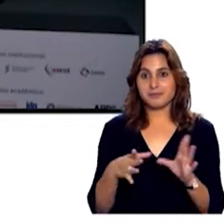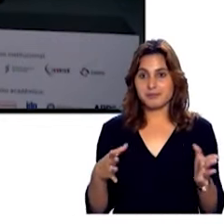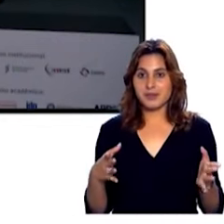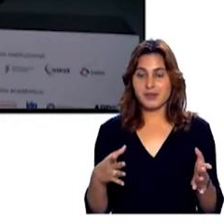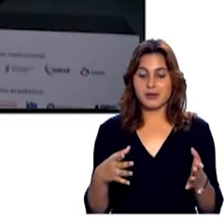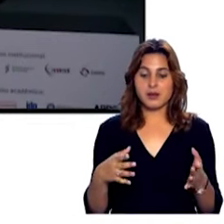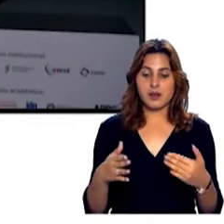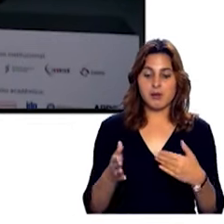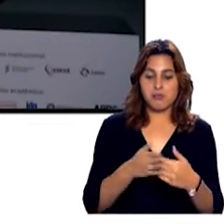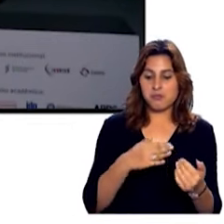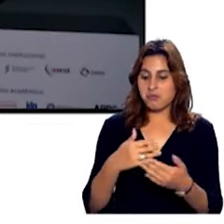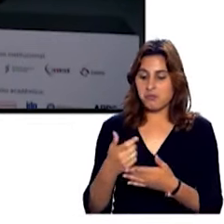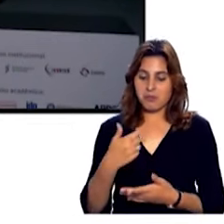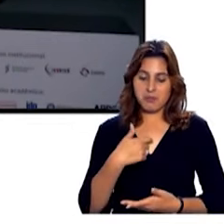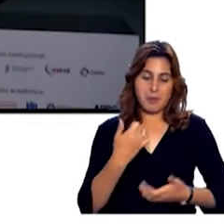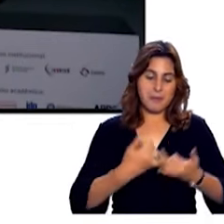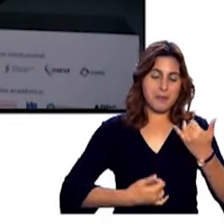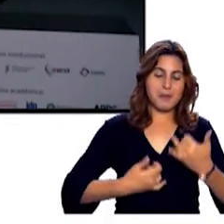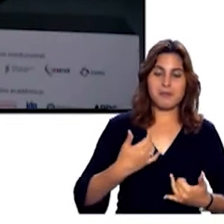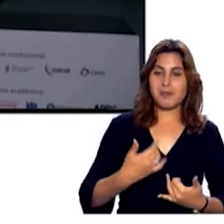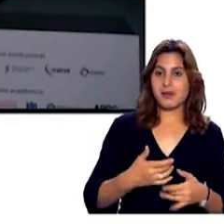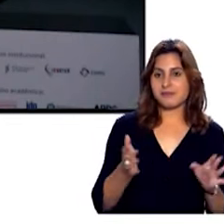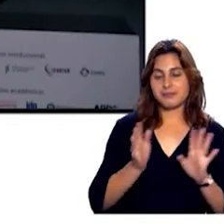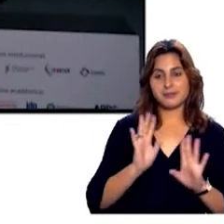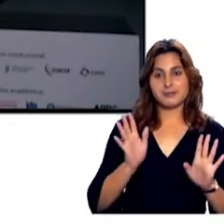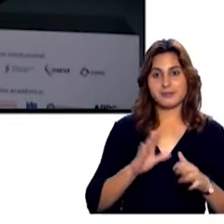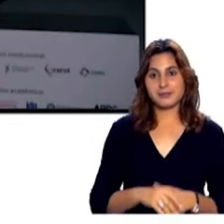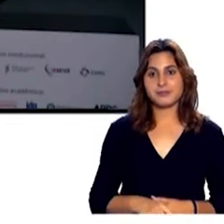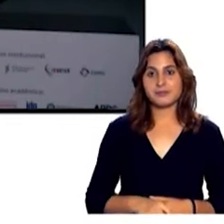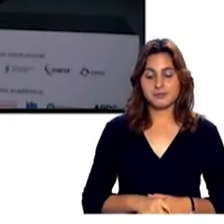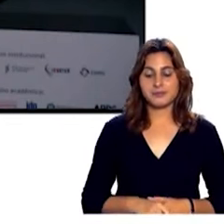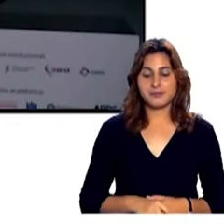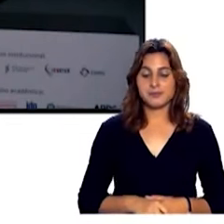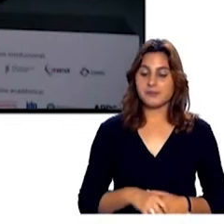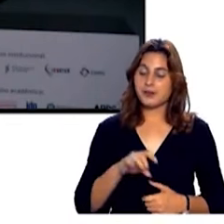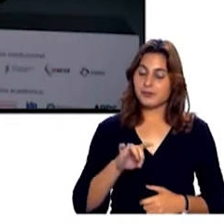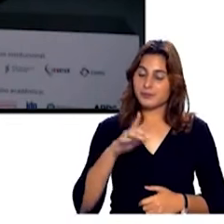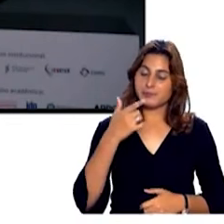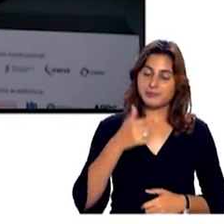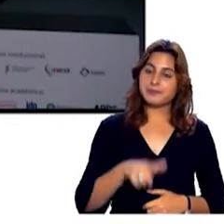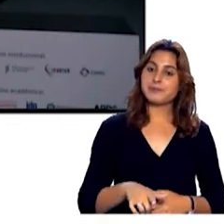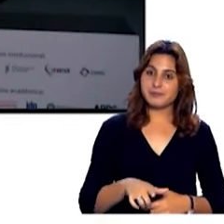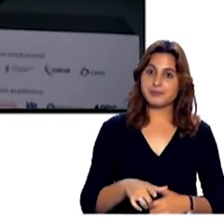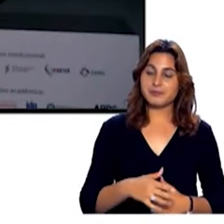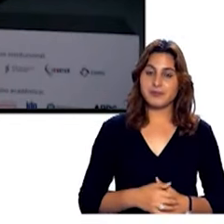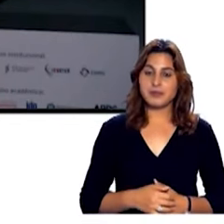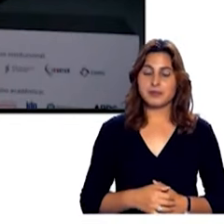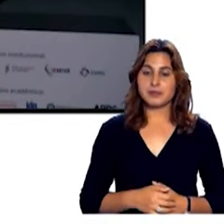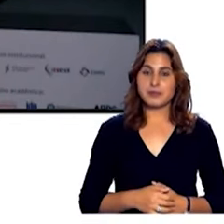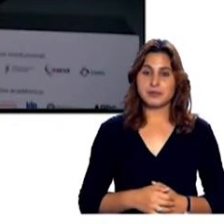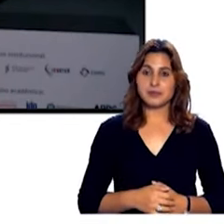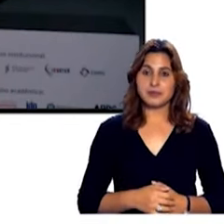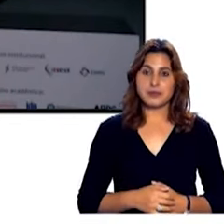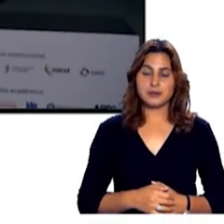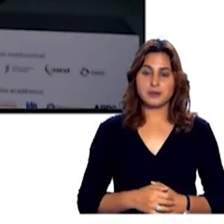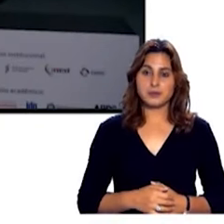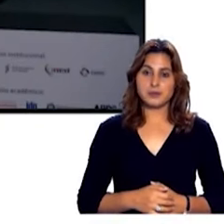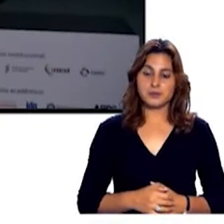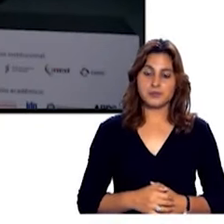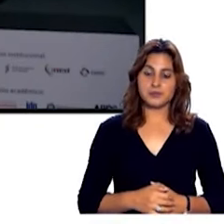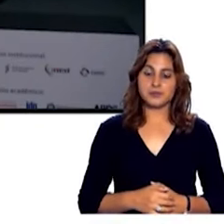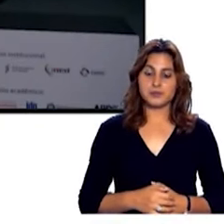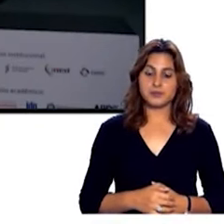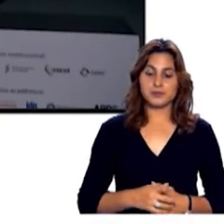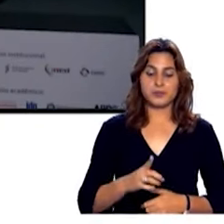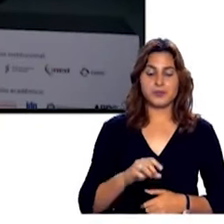comentário de minha parte é certo para para asseverar mais uma vez que Como disse eh e do Martinez aqui no